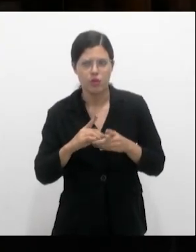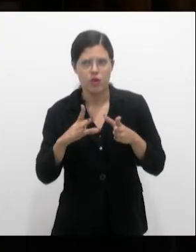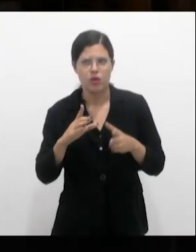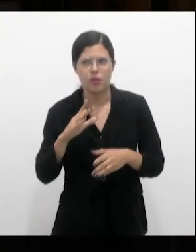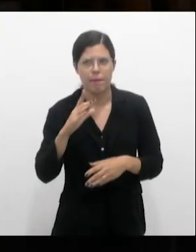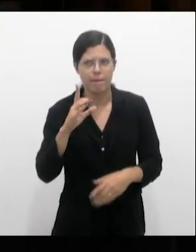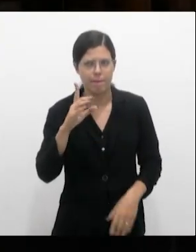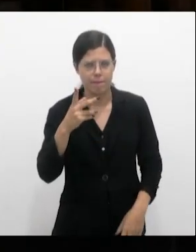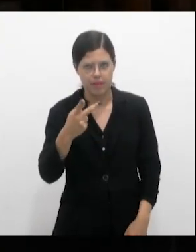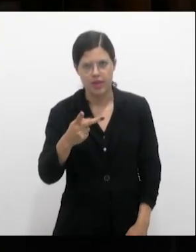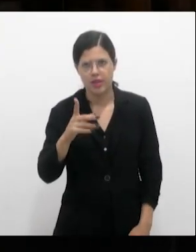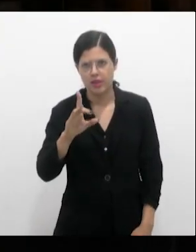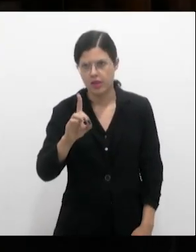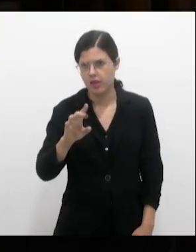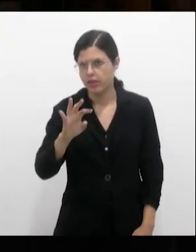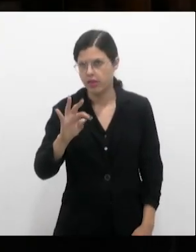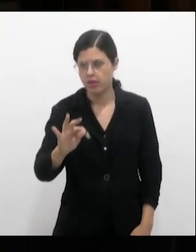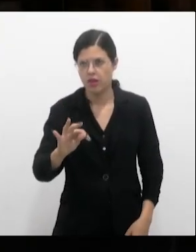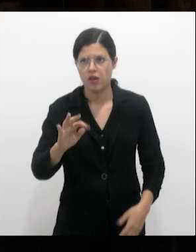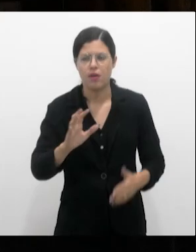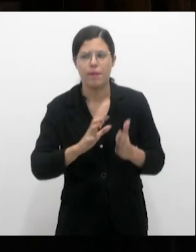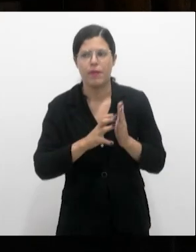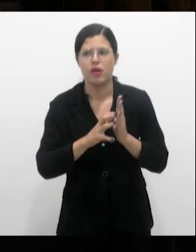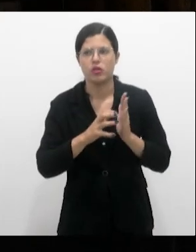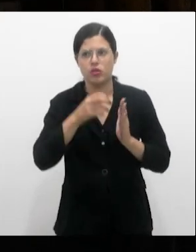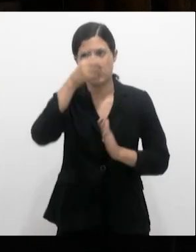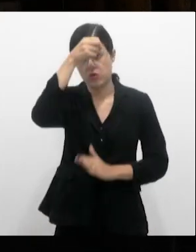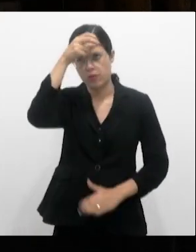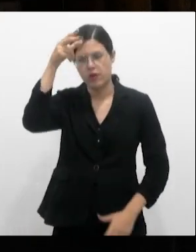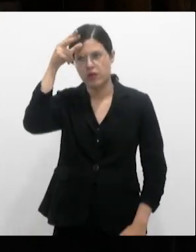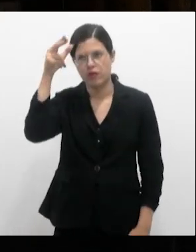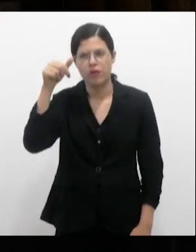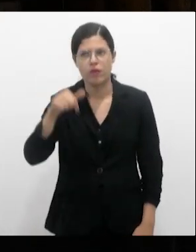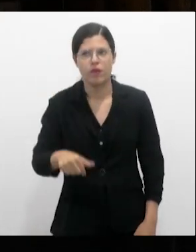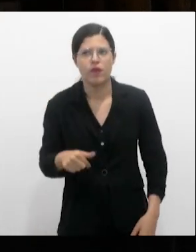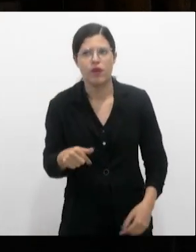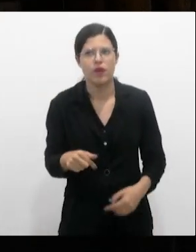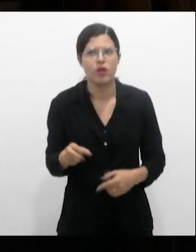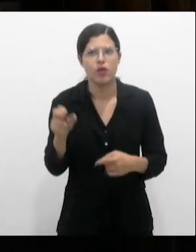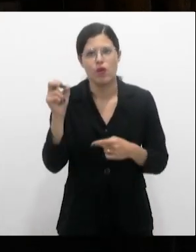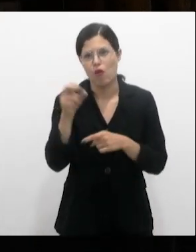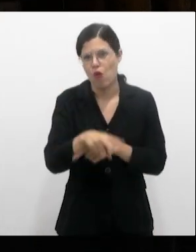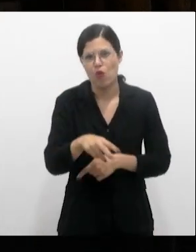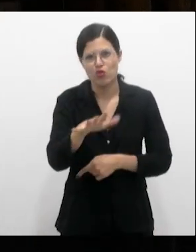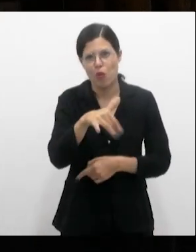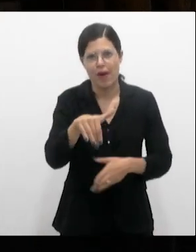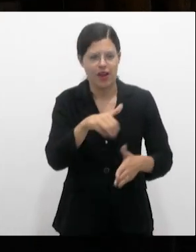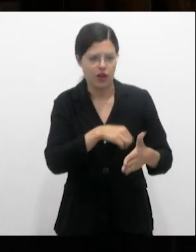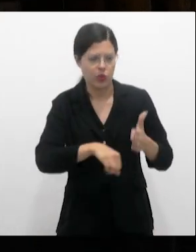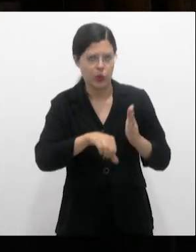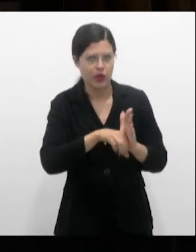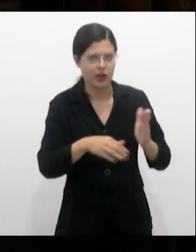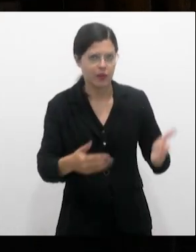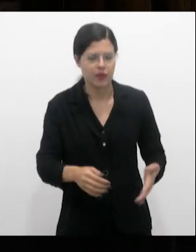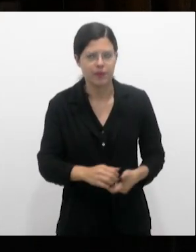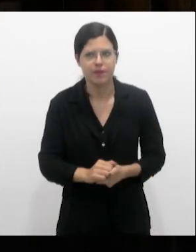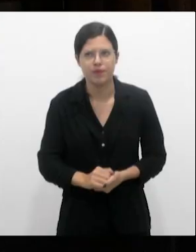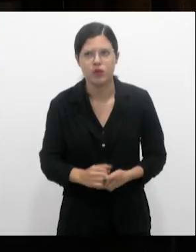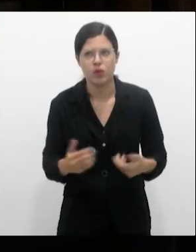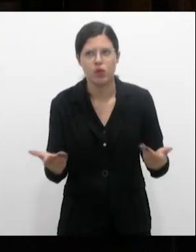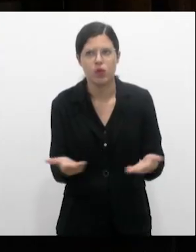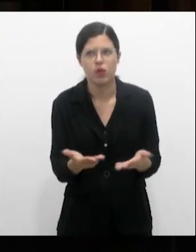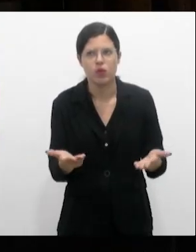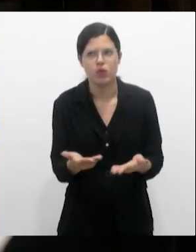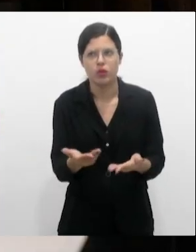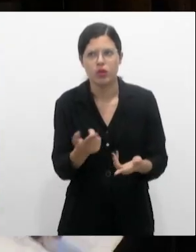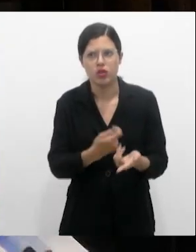PDT, partido do prefeito reconduzido à cena do crime, hoje